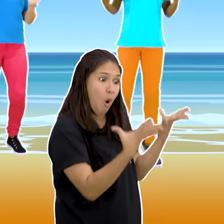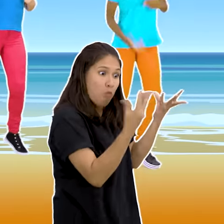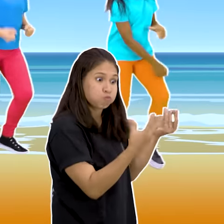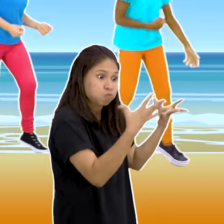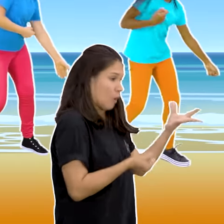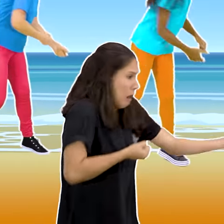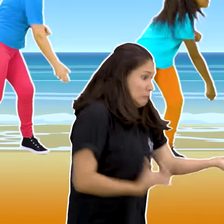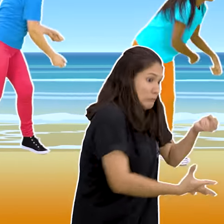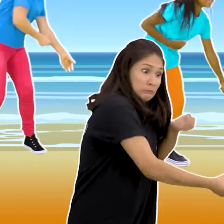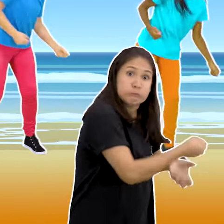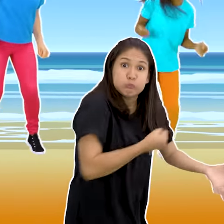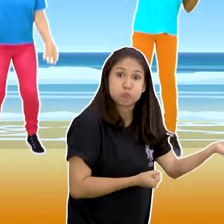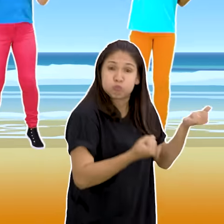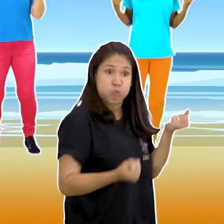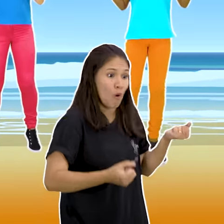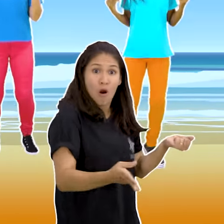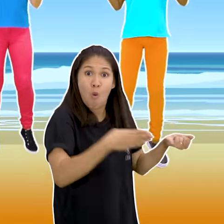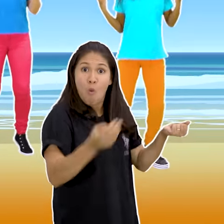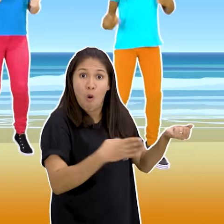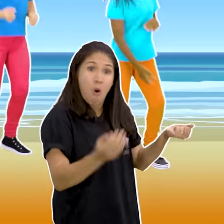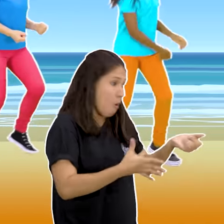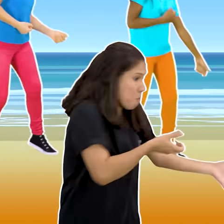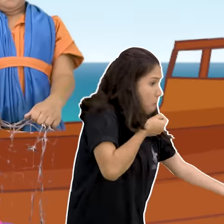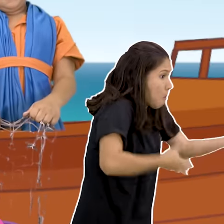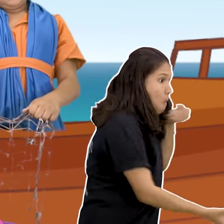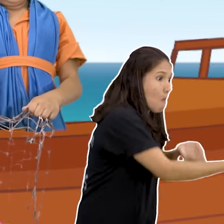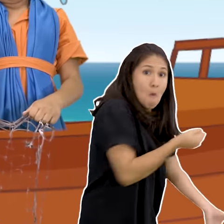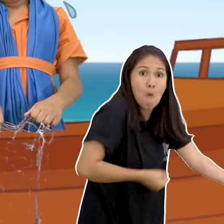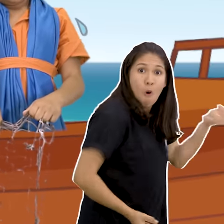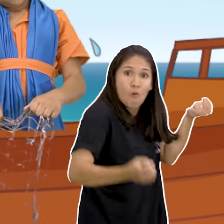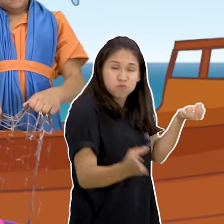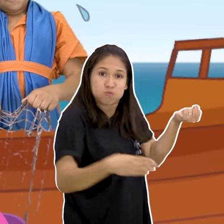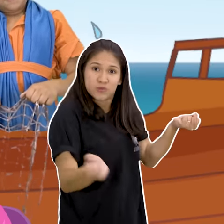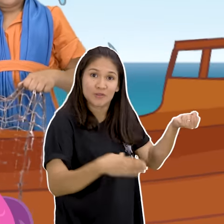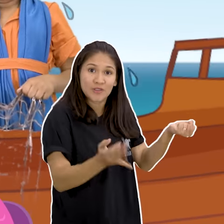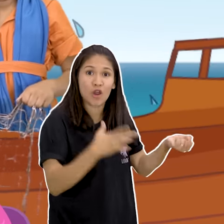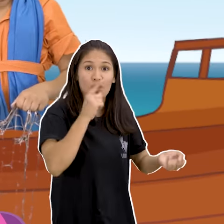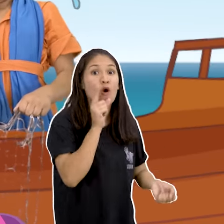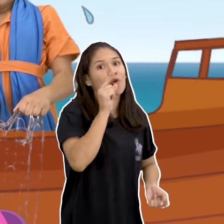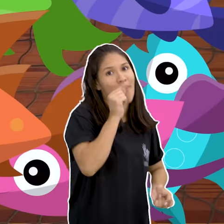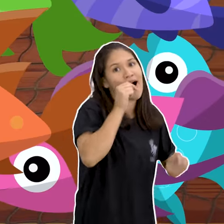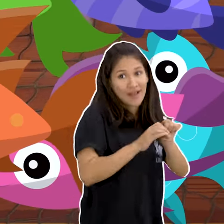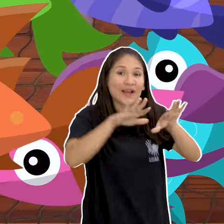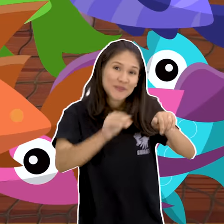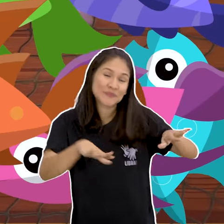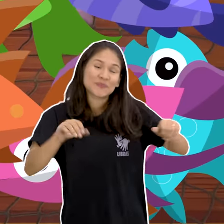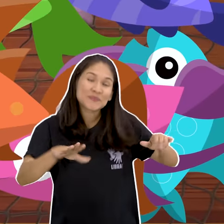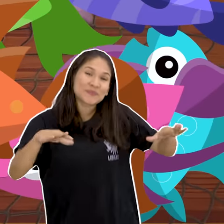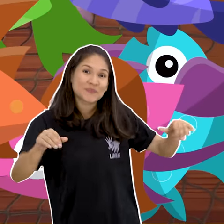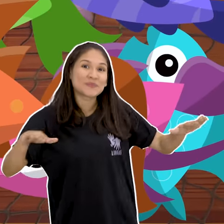de peixinhos, puxaram a rede cheia de peixinhos, puxaram a rede cheia de peixinhos no mar